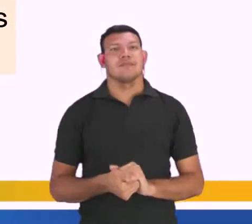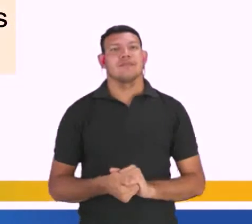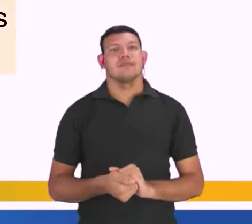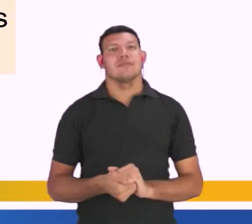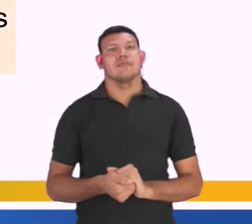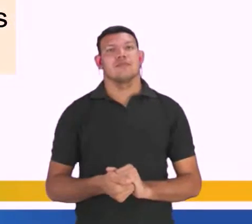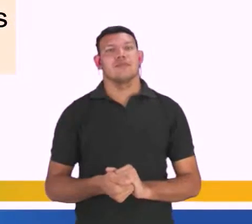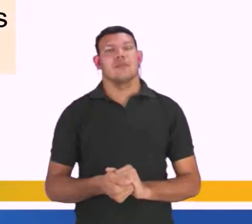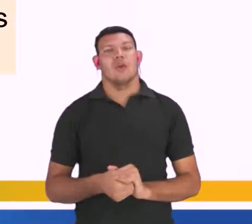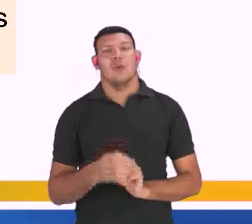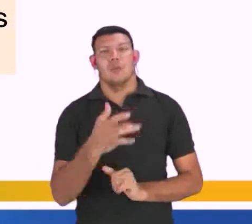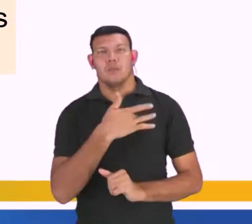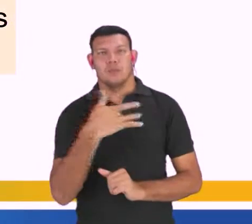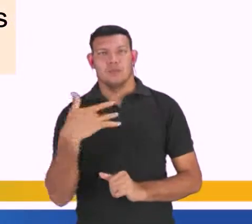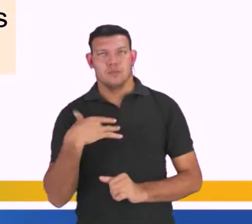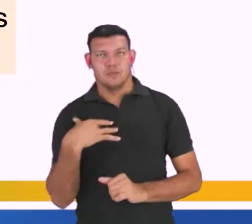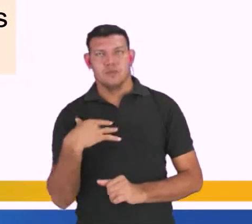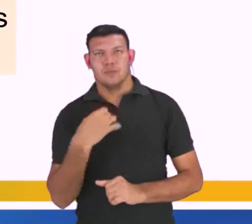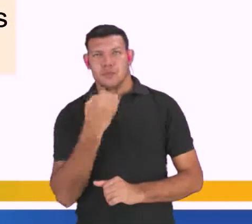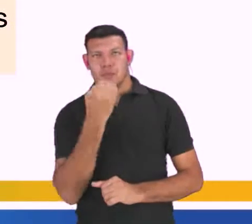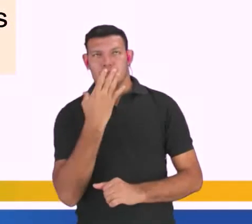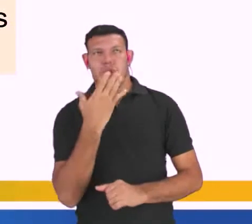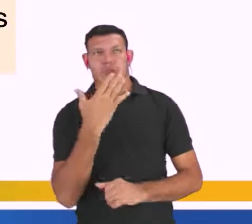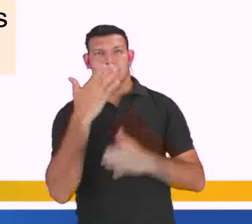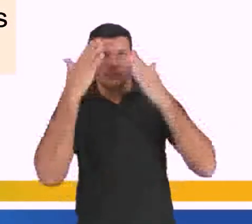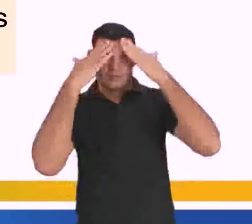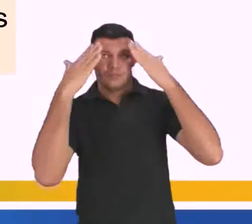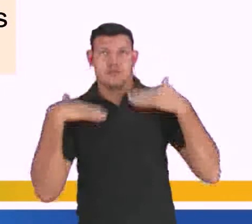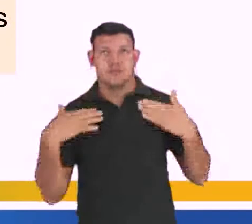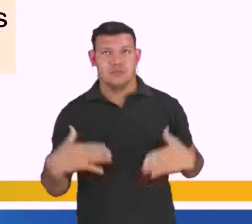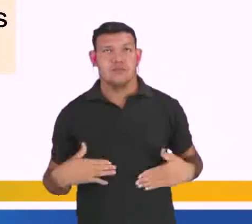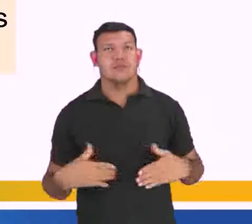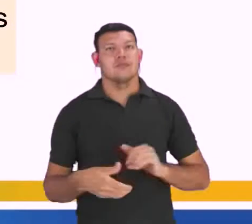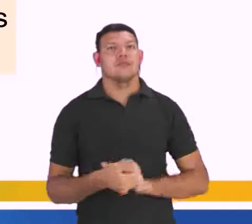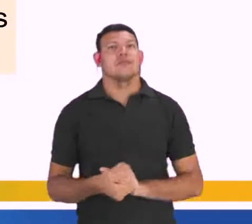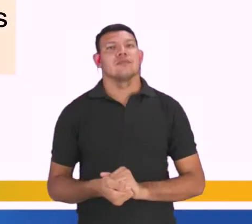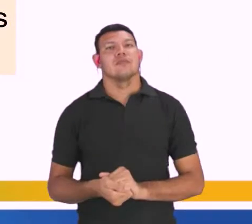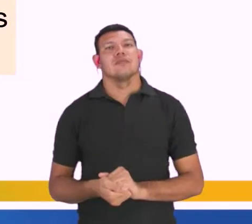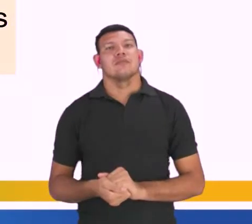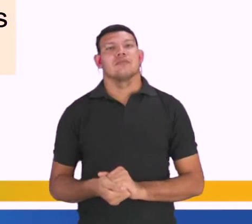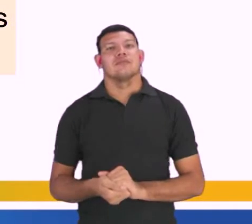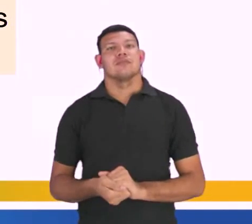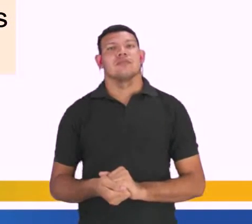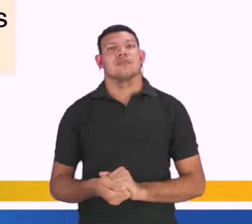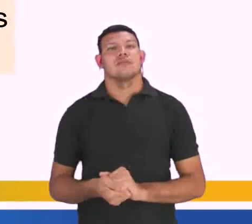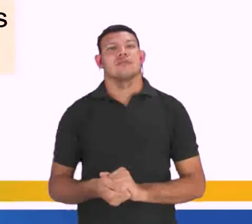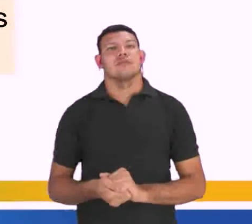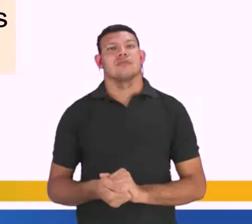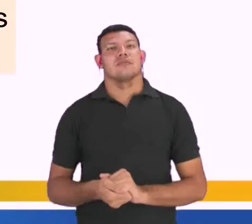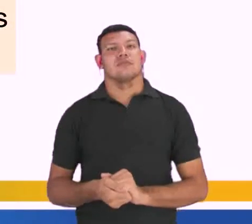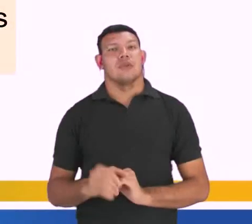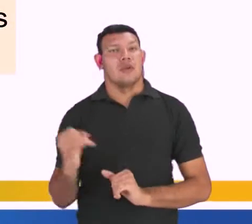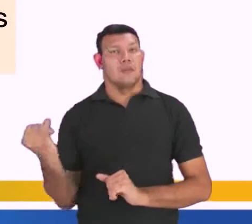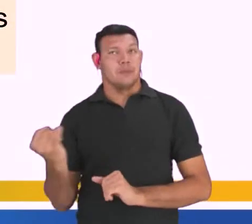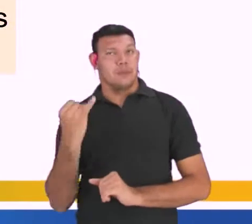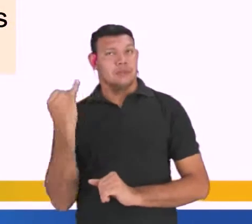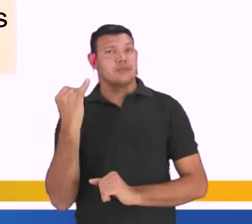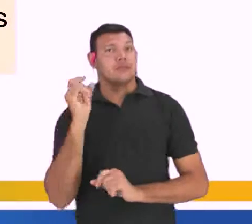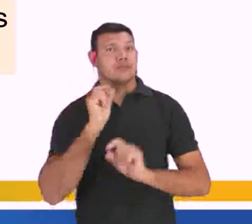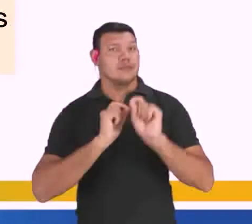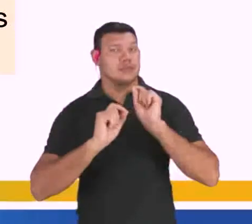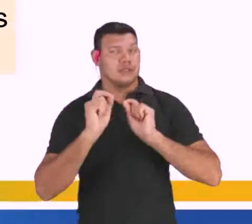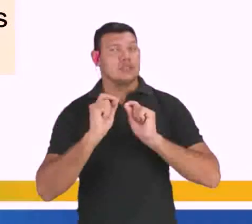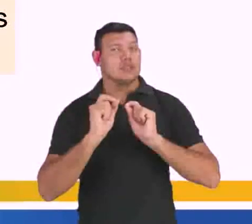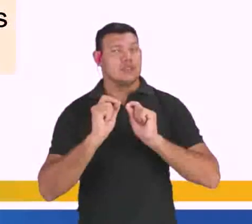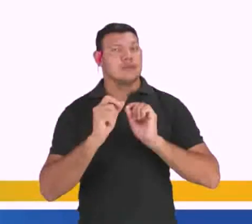Porém, é necessário usar os melhores lipídios, né? As melhores gorduras que fazem bem. Aqui nós temos o exemplo